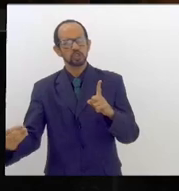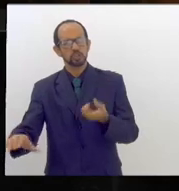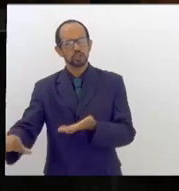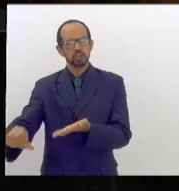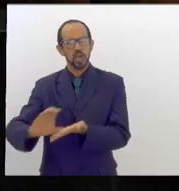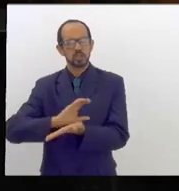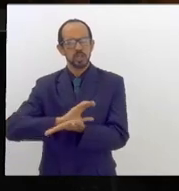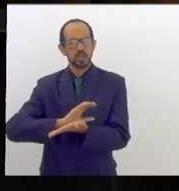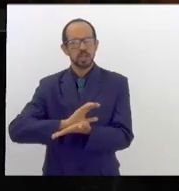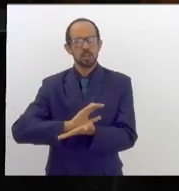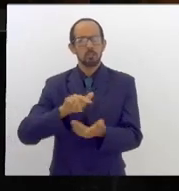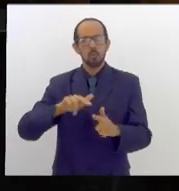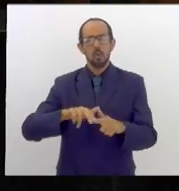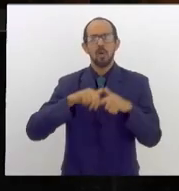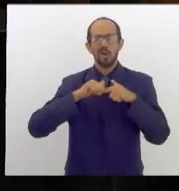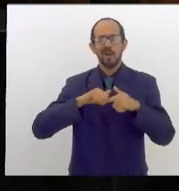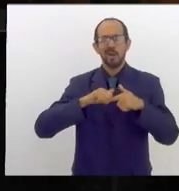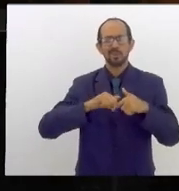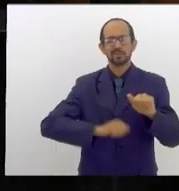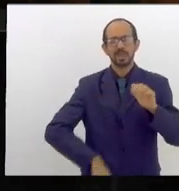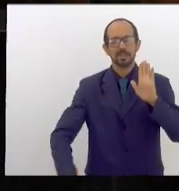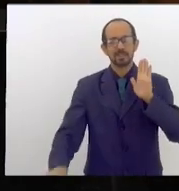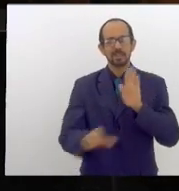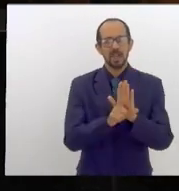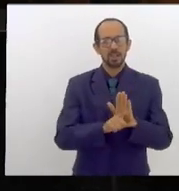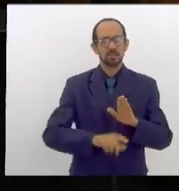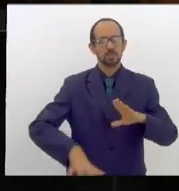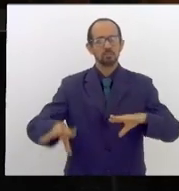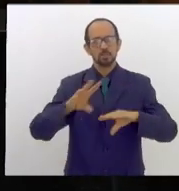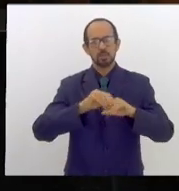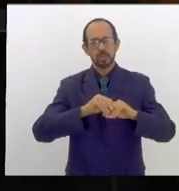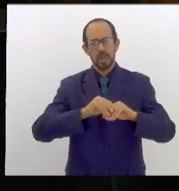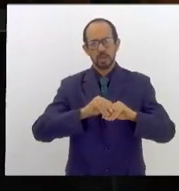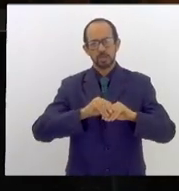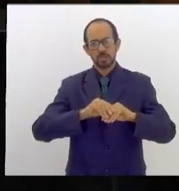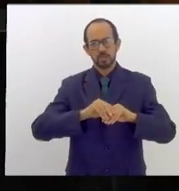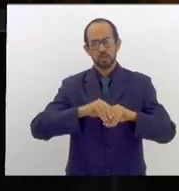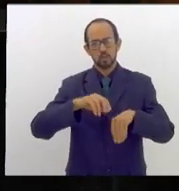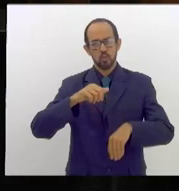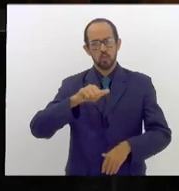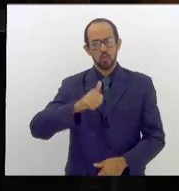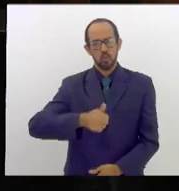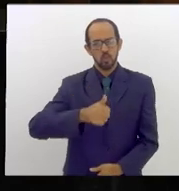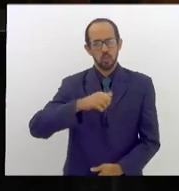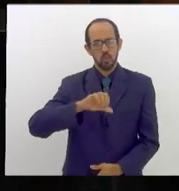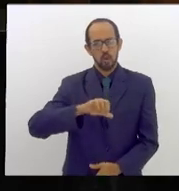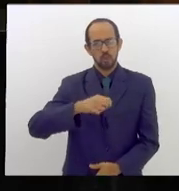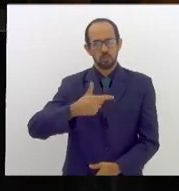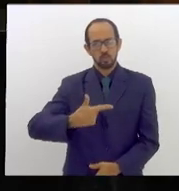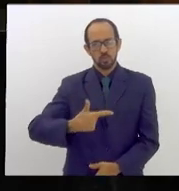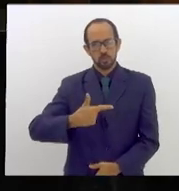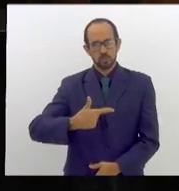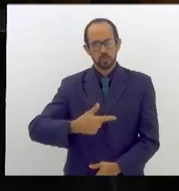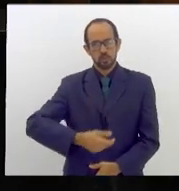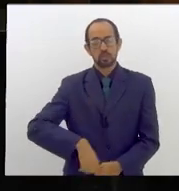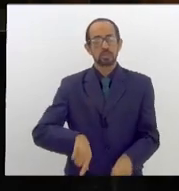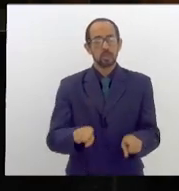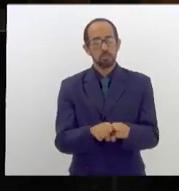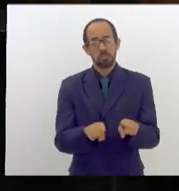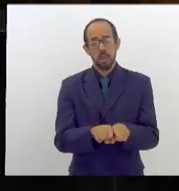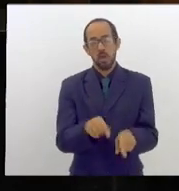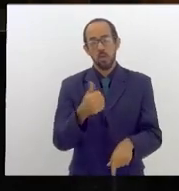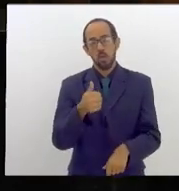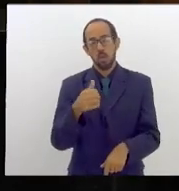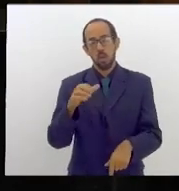função das leis complementares 192 e 194